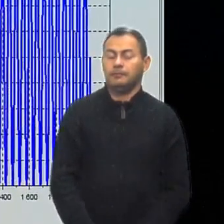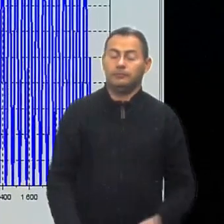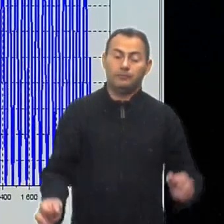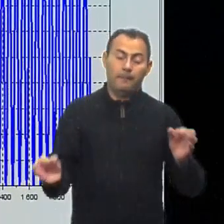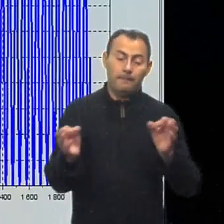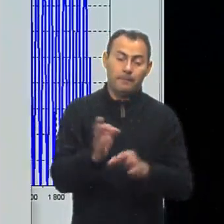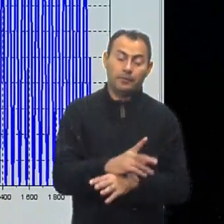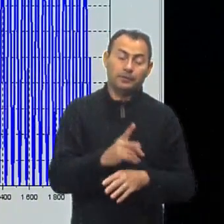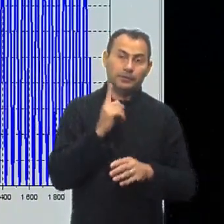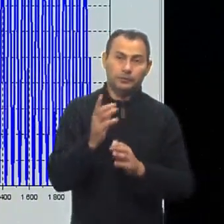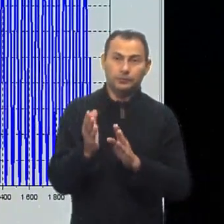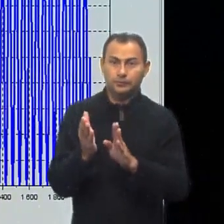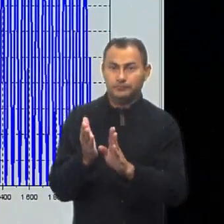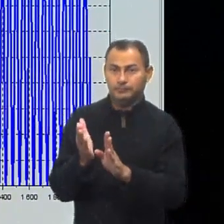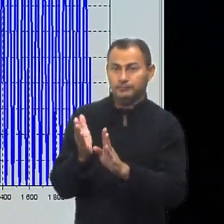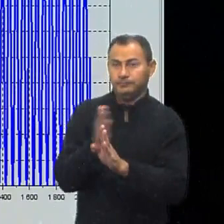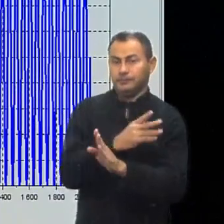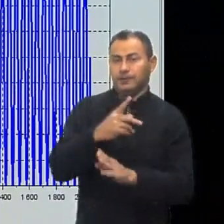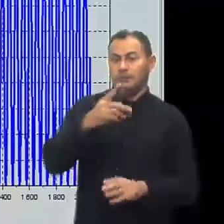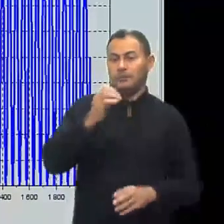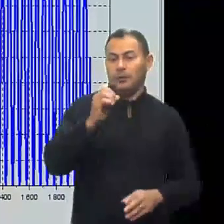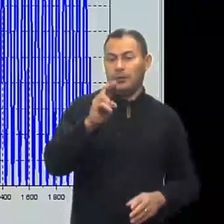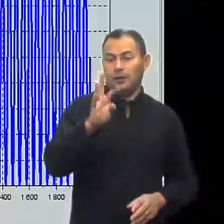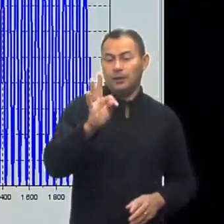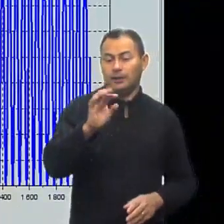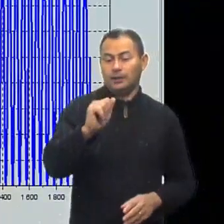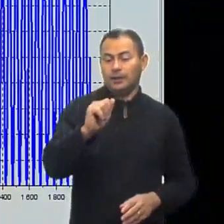Pronto, você tem de um lado a portadora